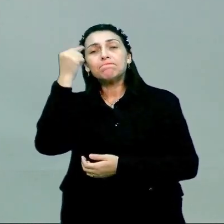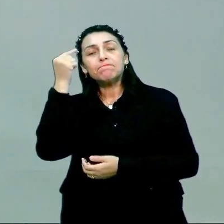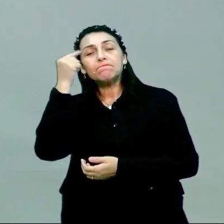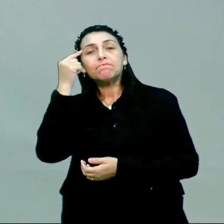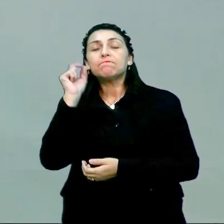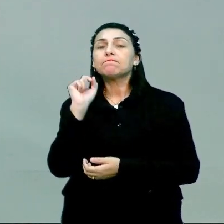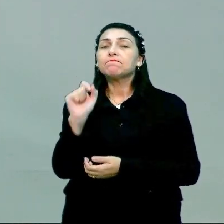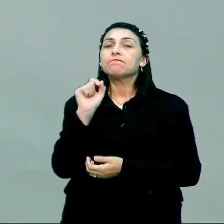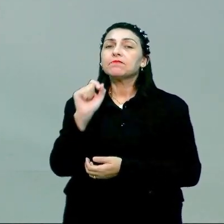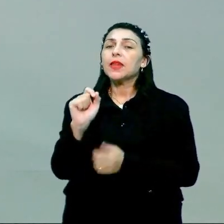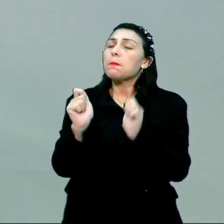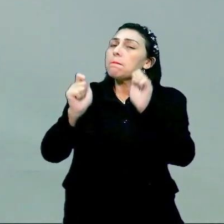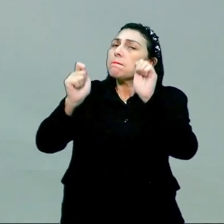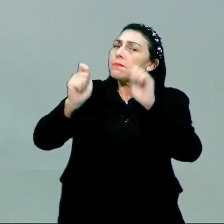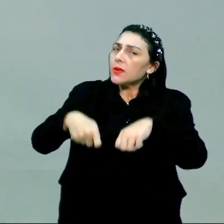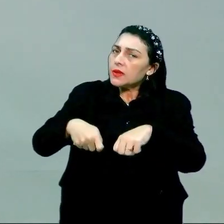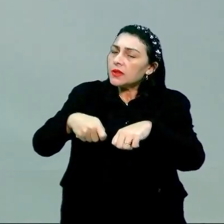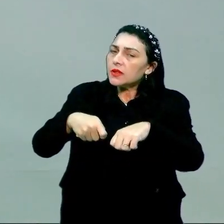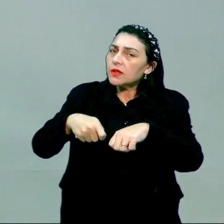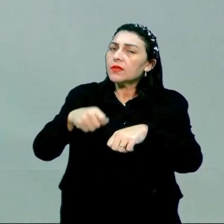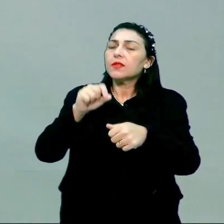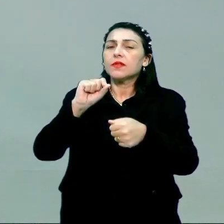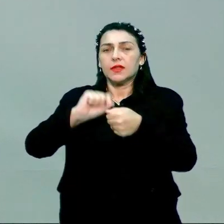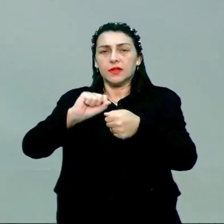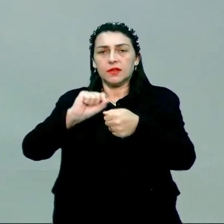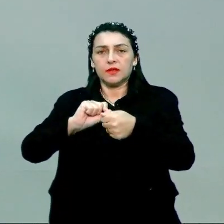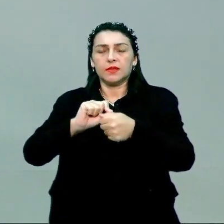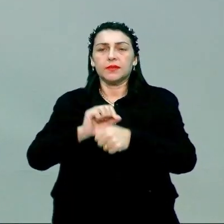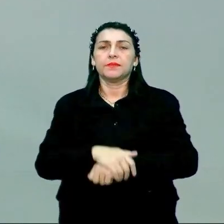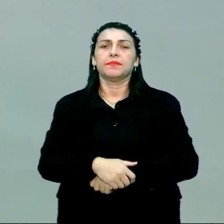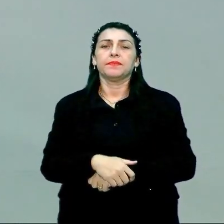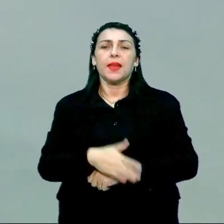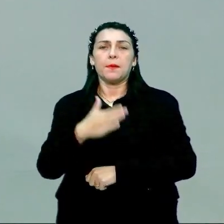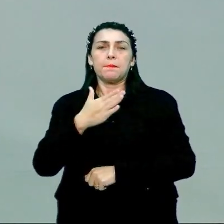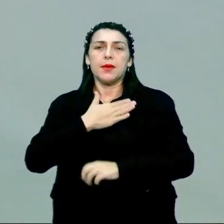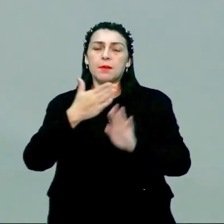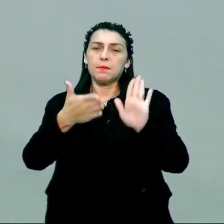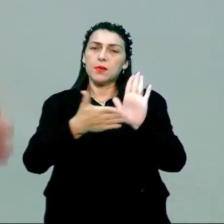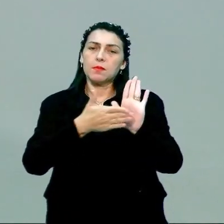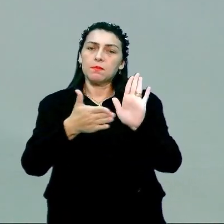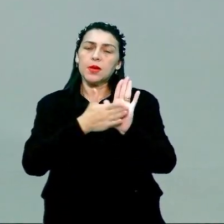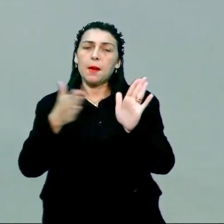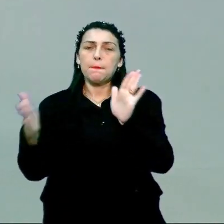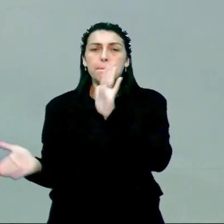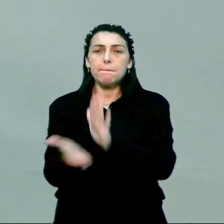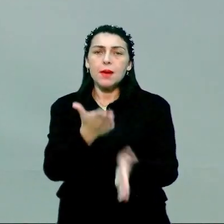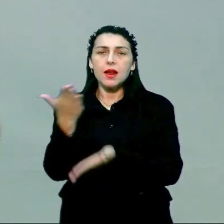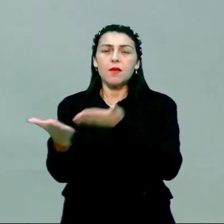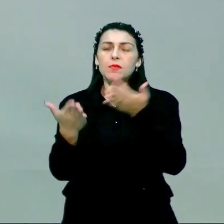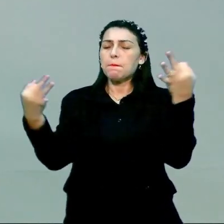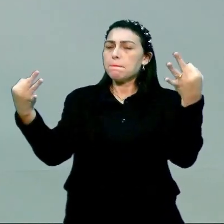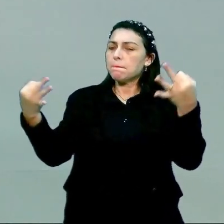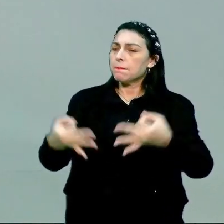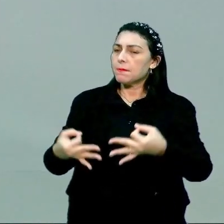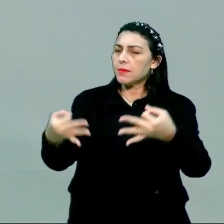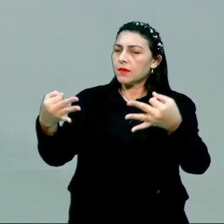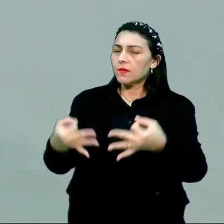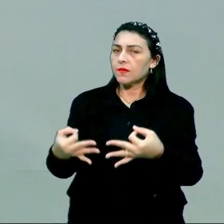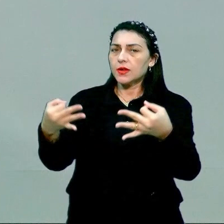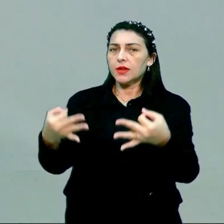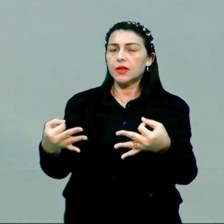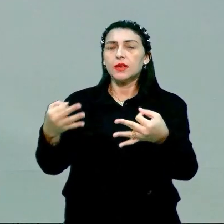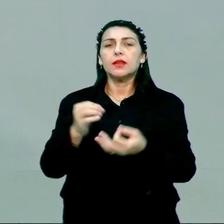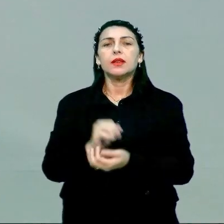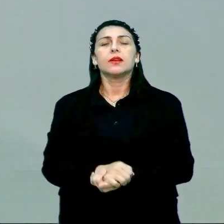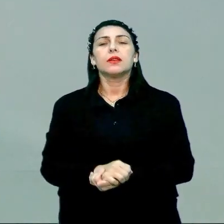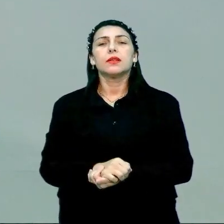algo que é possível de ser realizado. A minha proposta ela é maravilhosa, ela está perfeita quando se